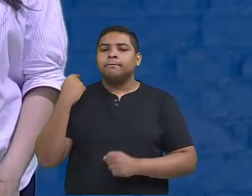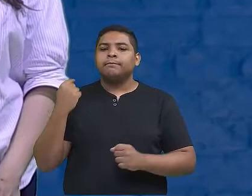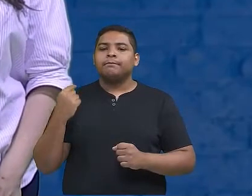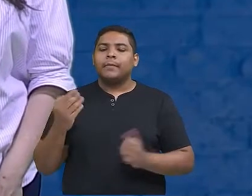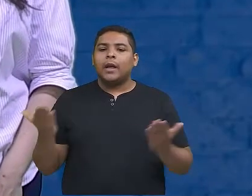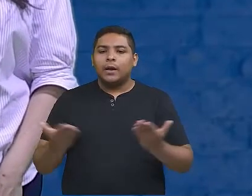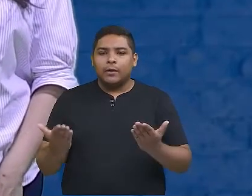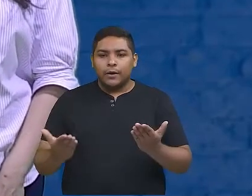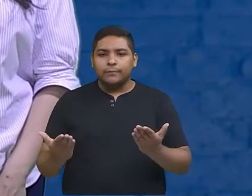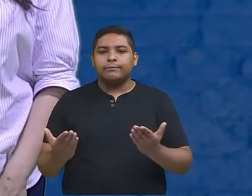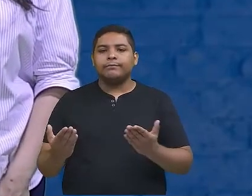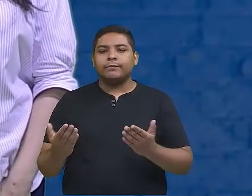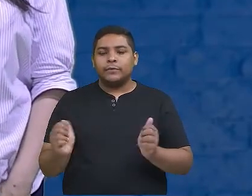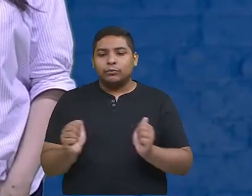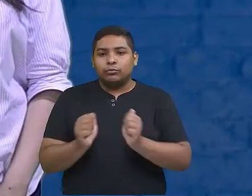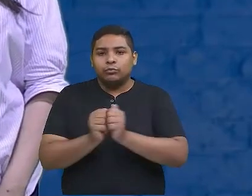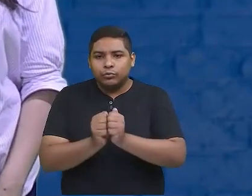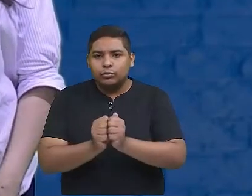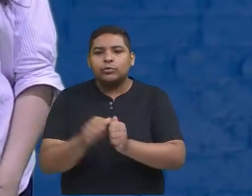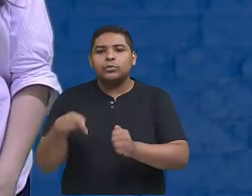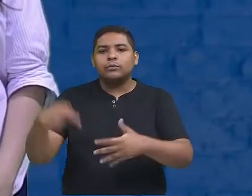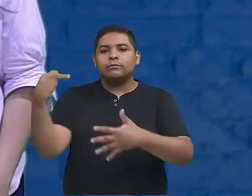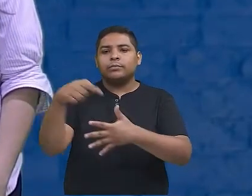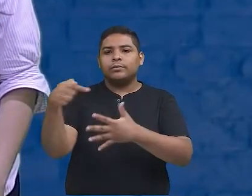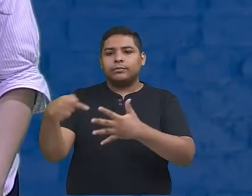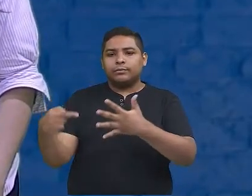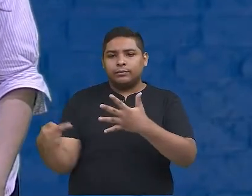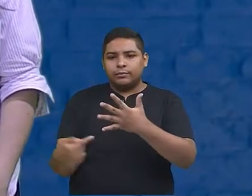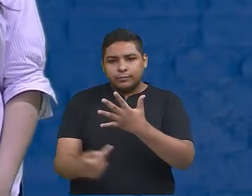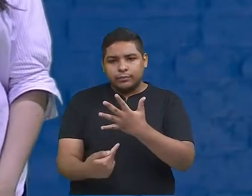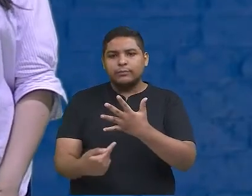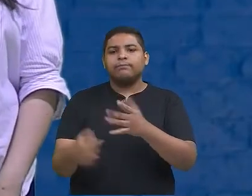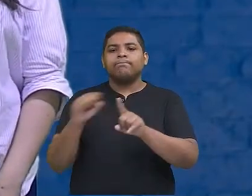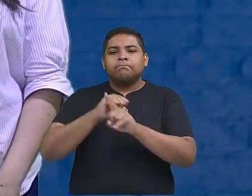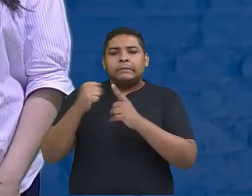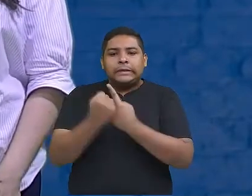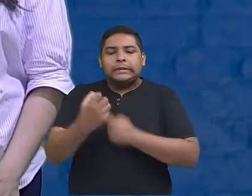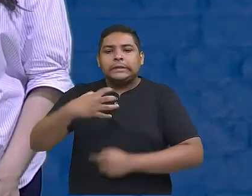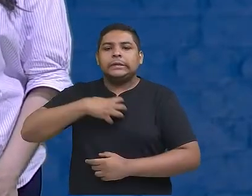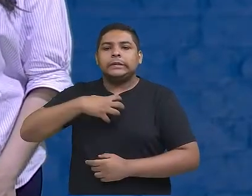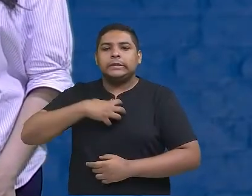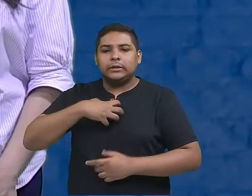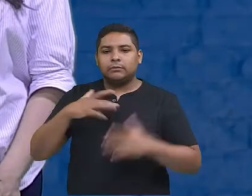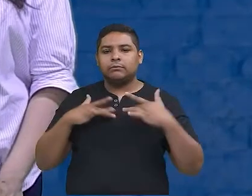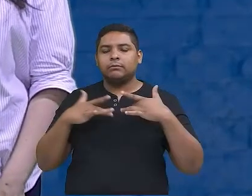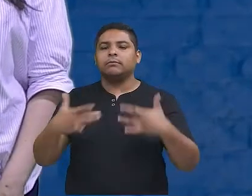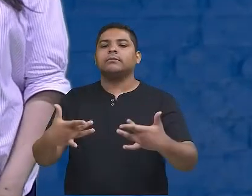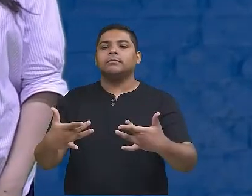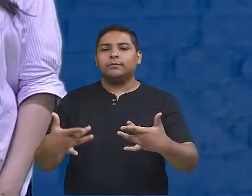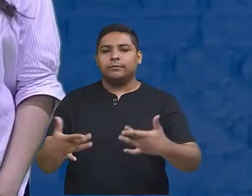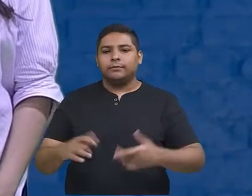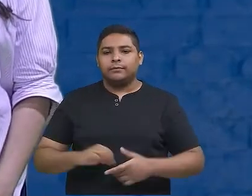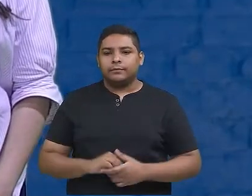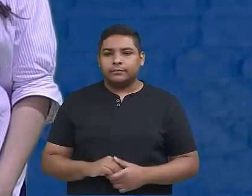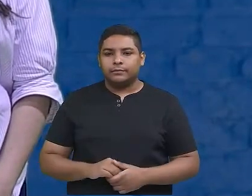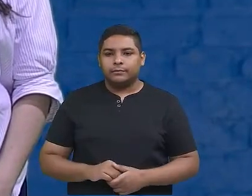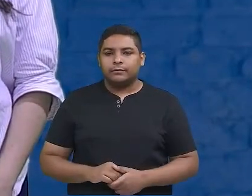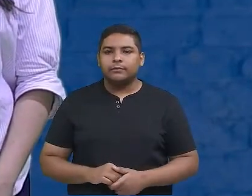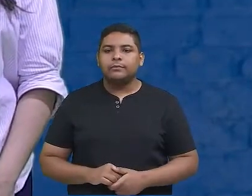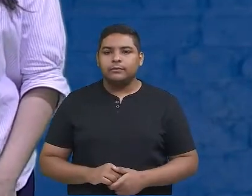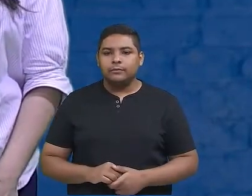As competências socioemocionais da amabilidade. Então, o que é empatia? Me colocar no lugar do